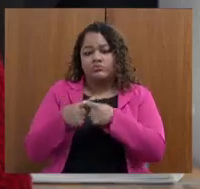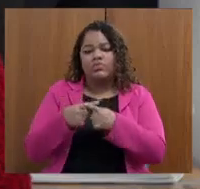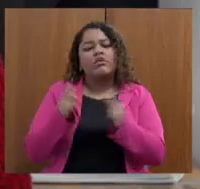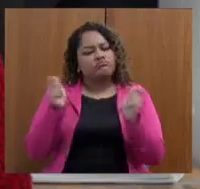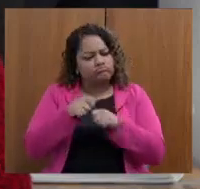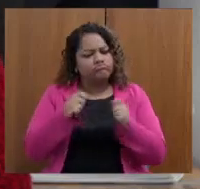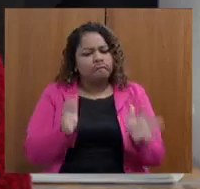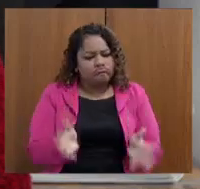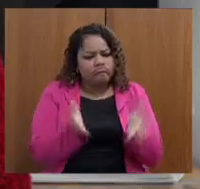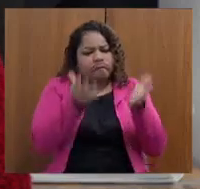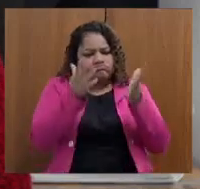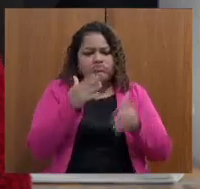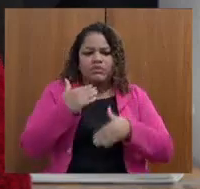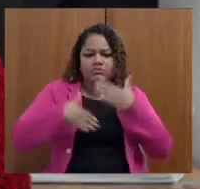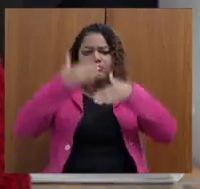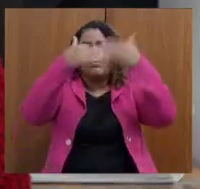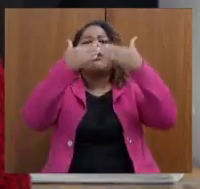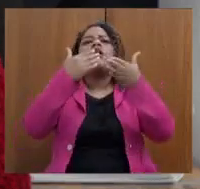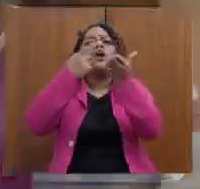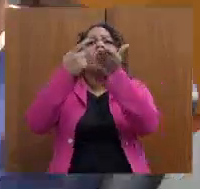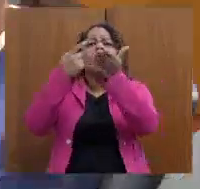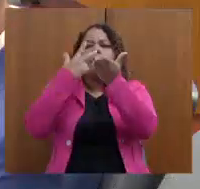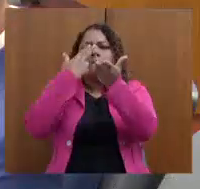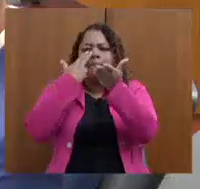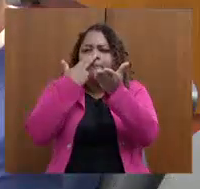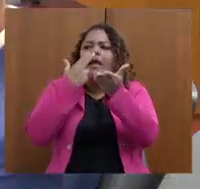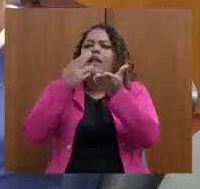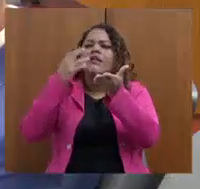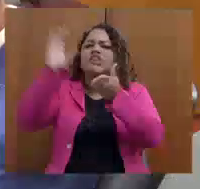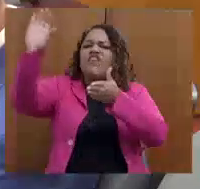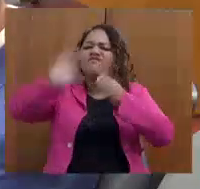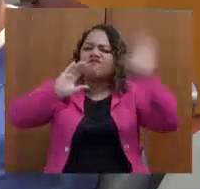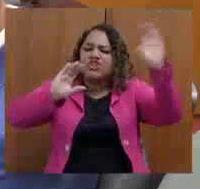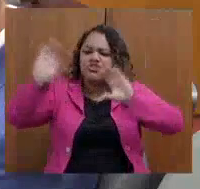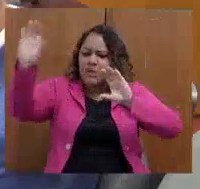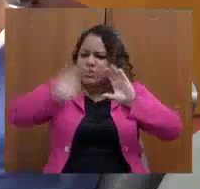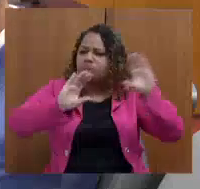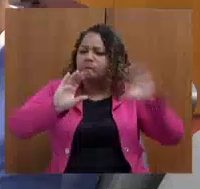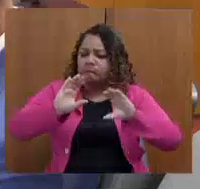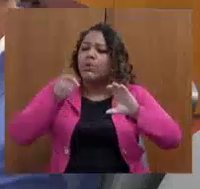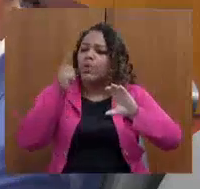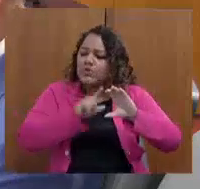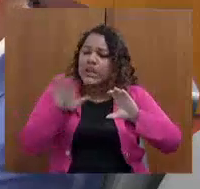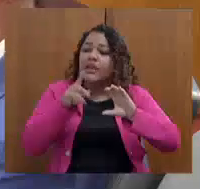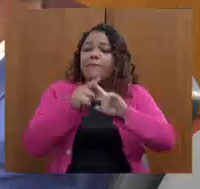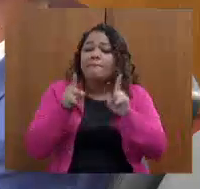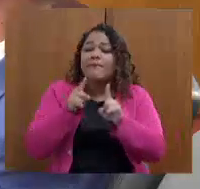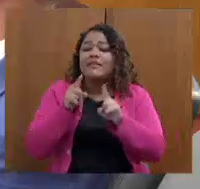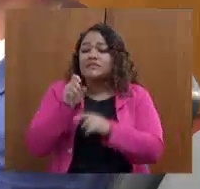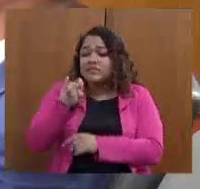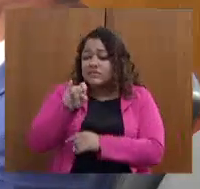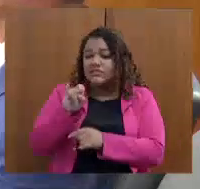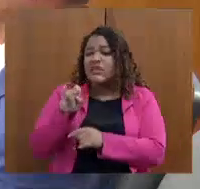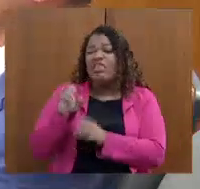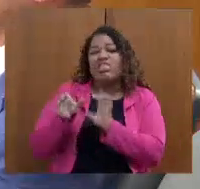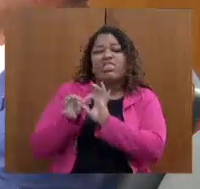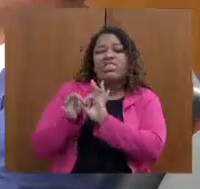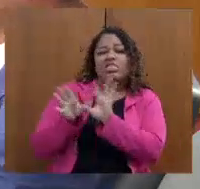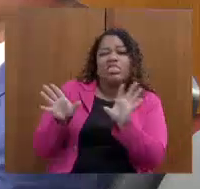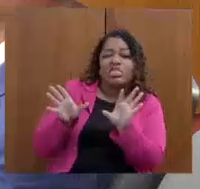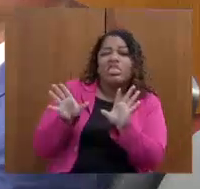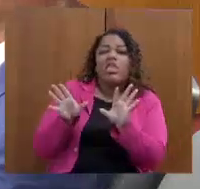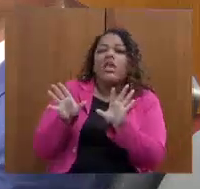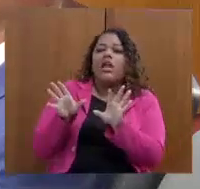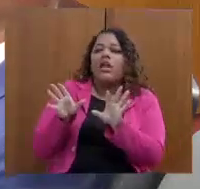mas quando ele abre mão desse controle ele abre mão de uma soberania importante